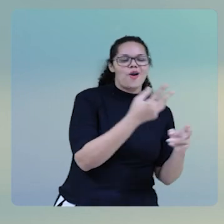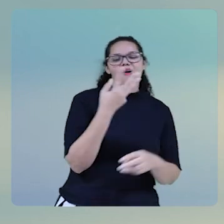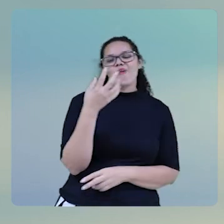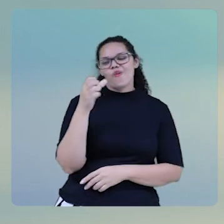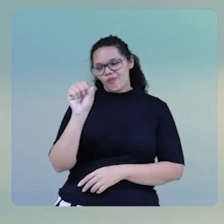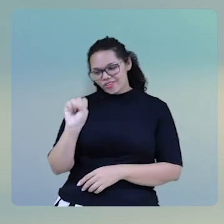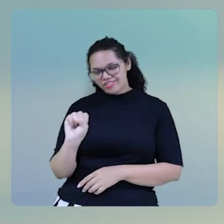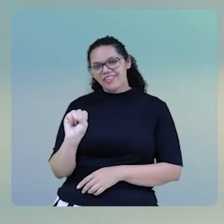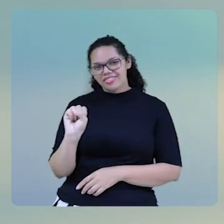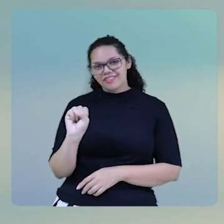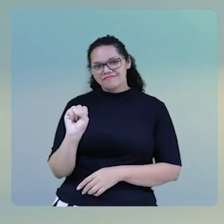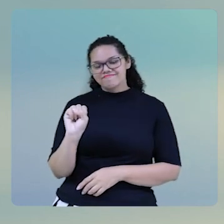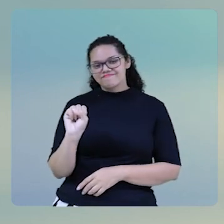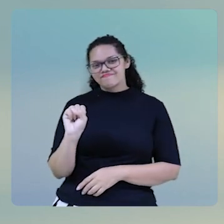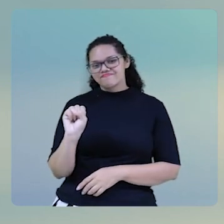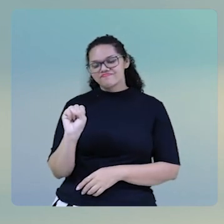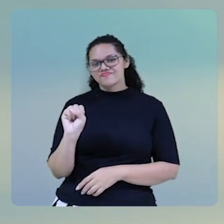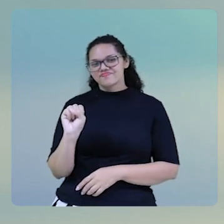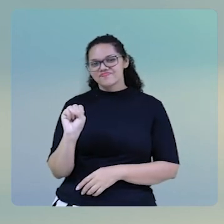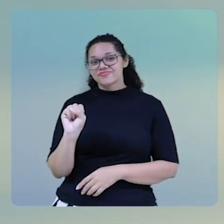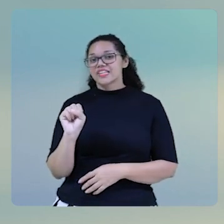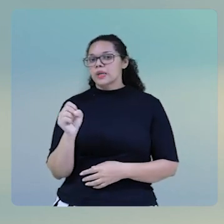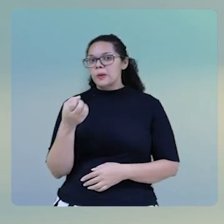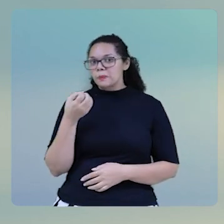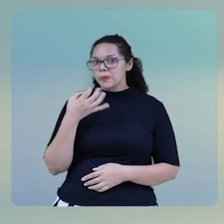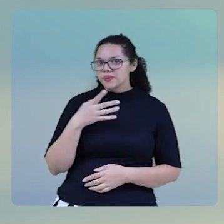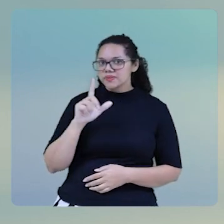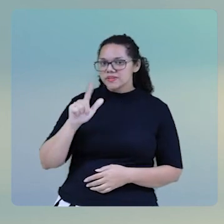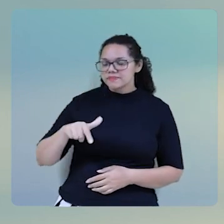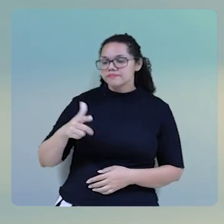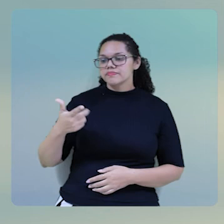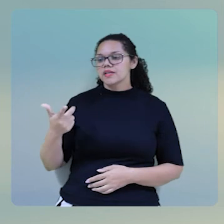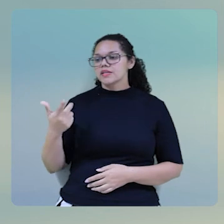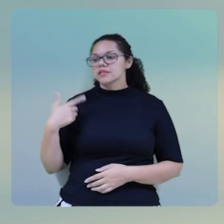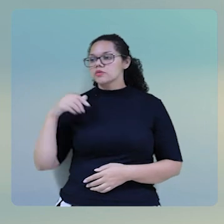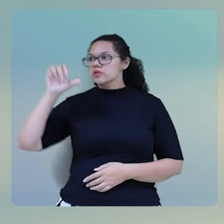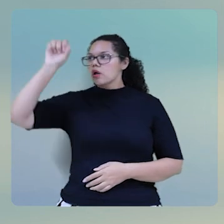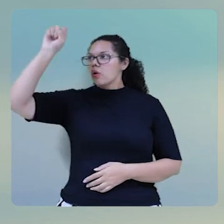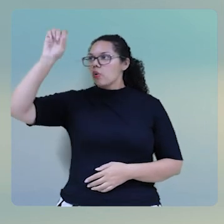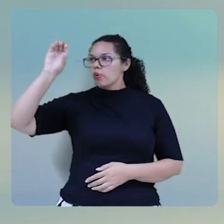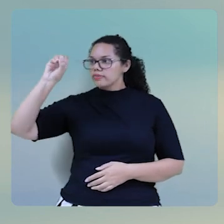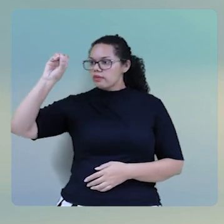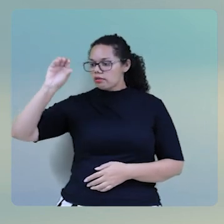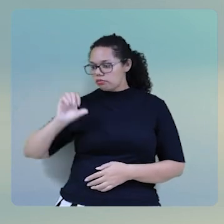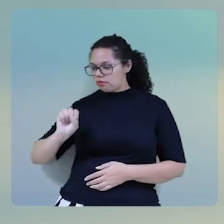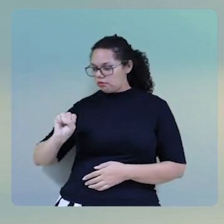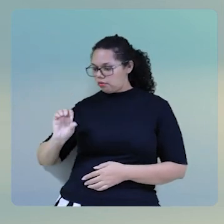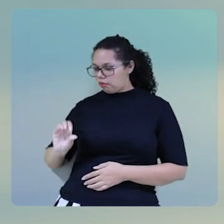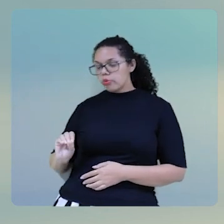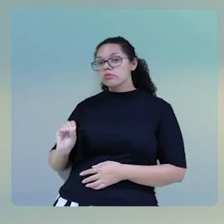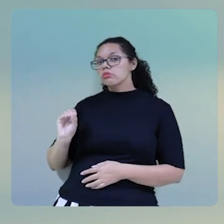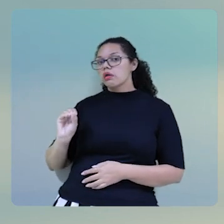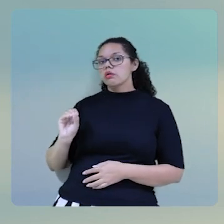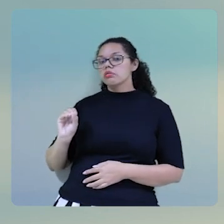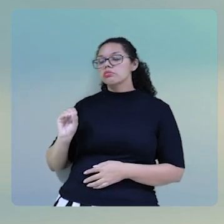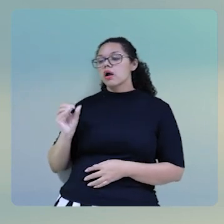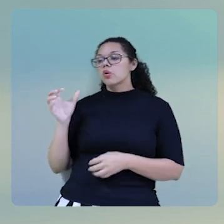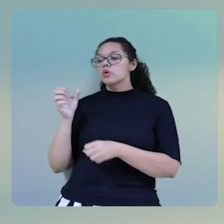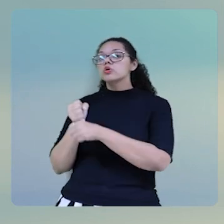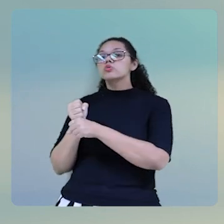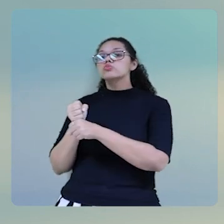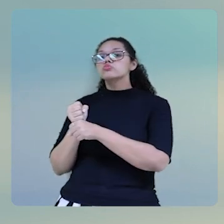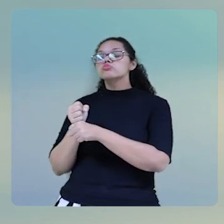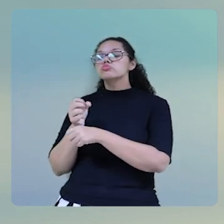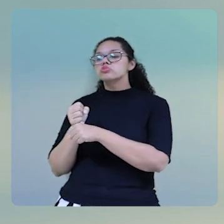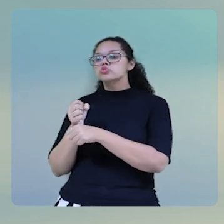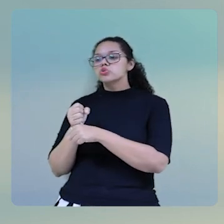negócio bom. Se é 80 em cima e 80 embaixo, detalhe, aqui, ó, nesses dois aqui, quando eu junto,